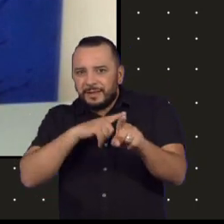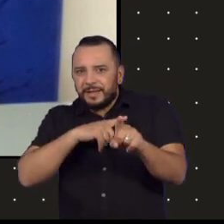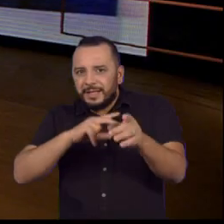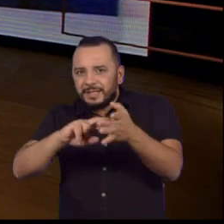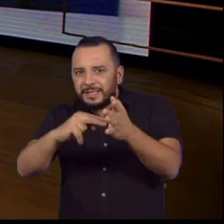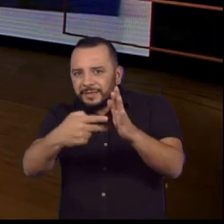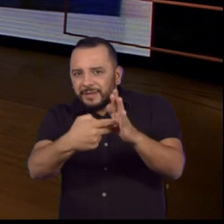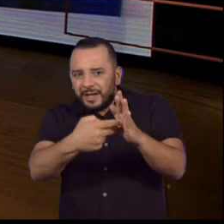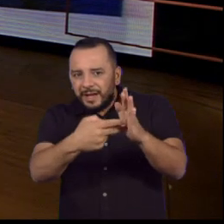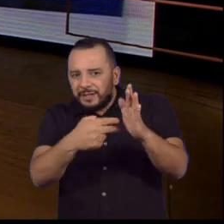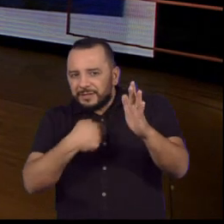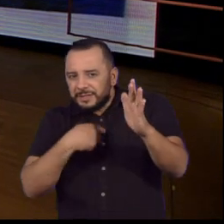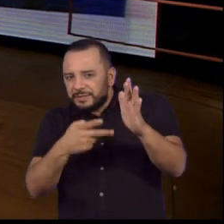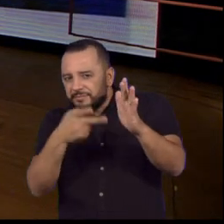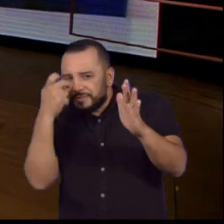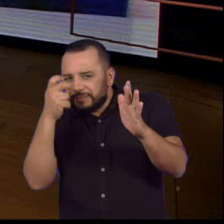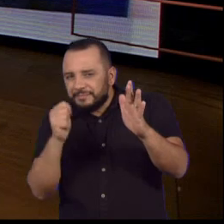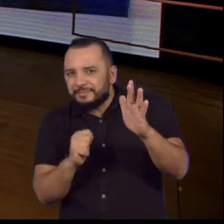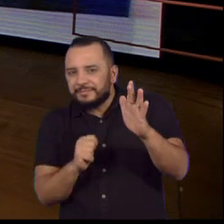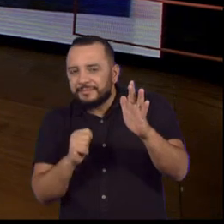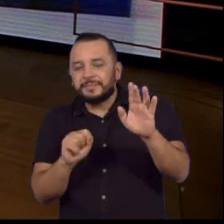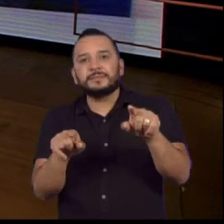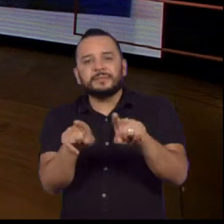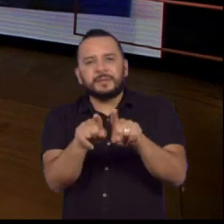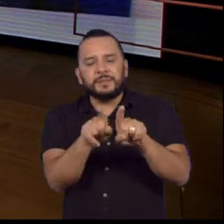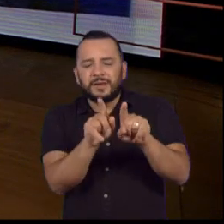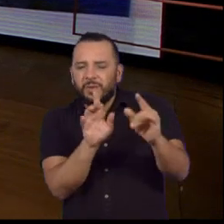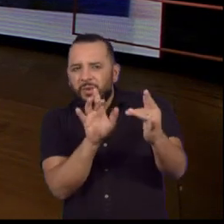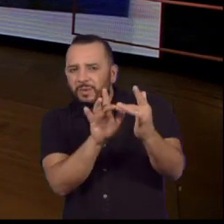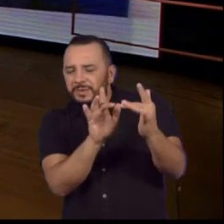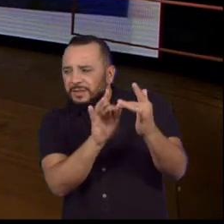né? Você é o lugar do contato com